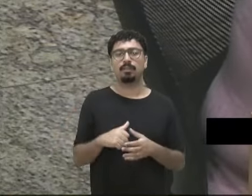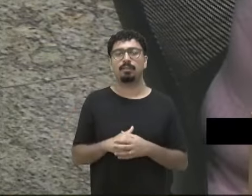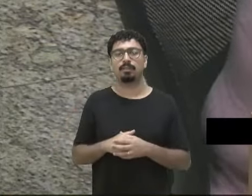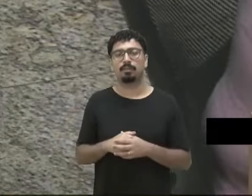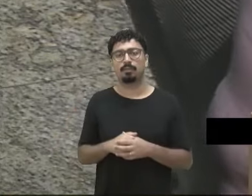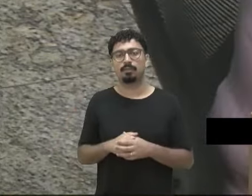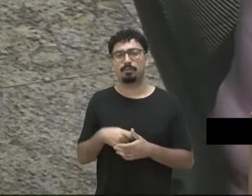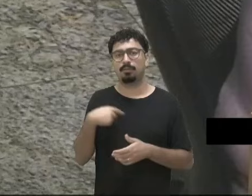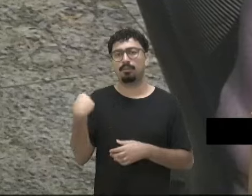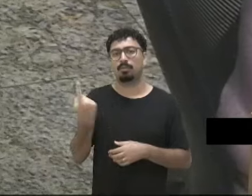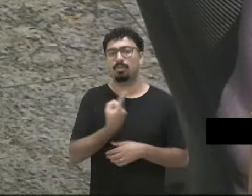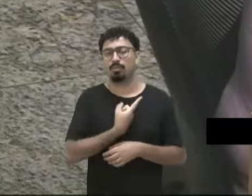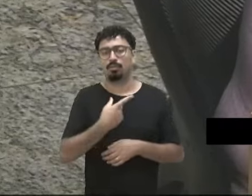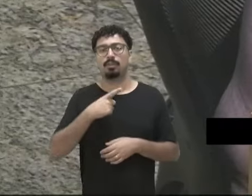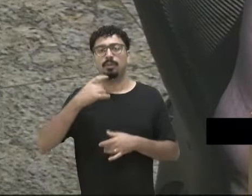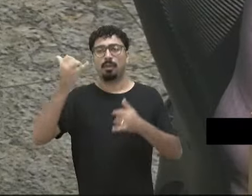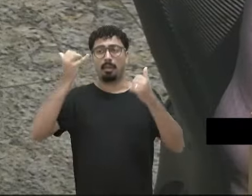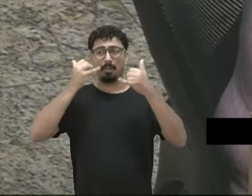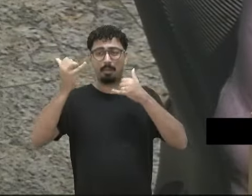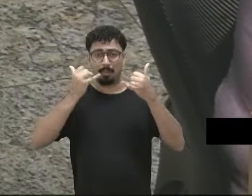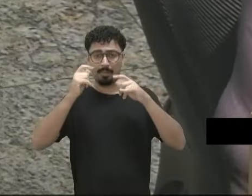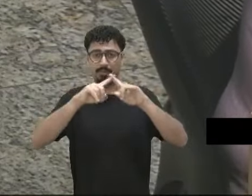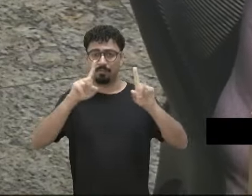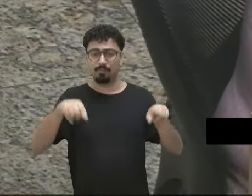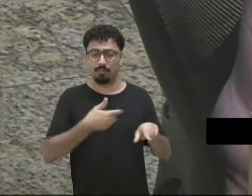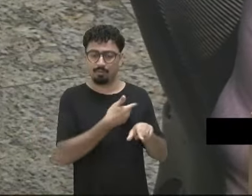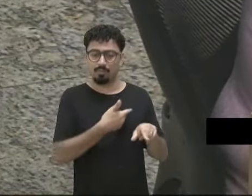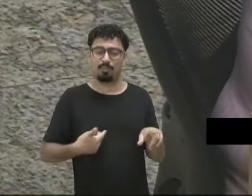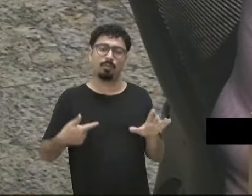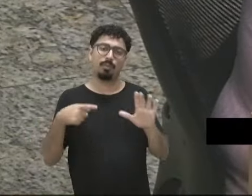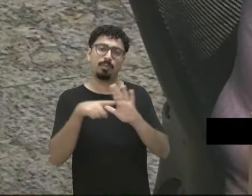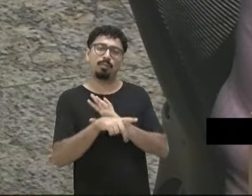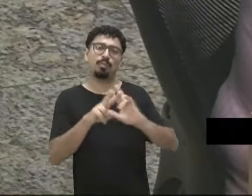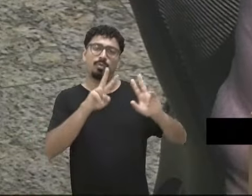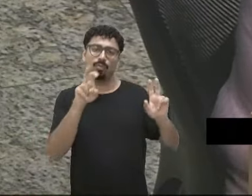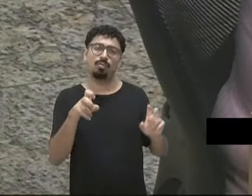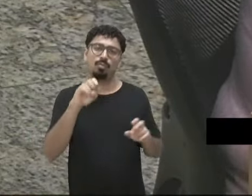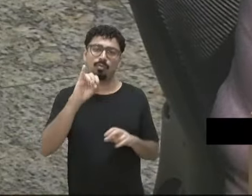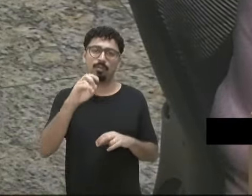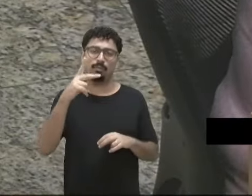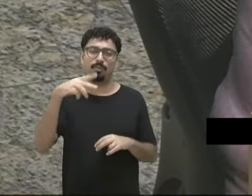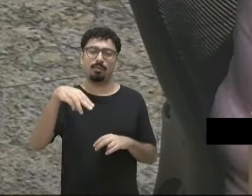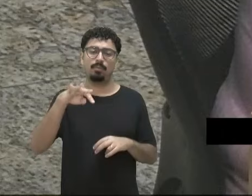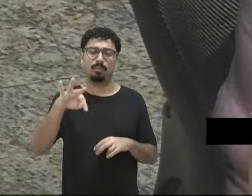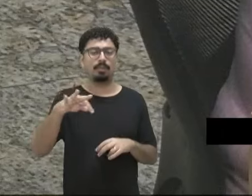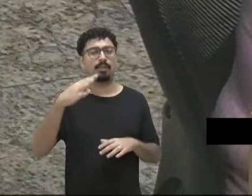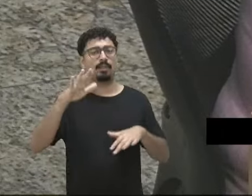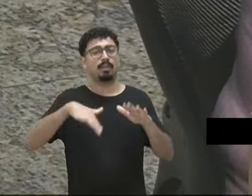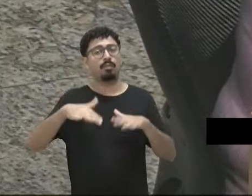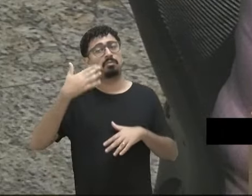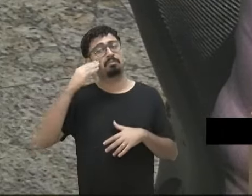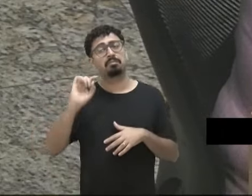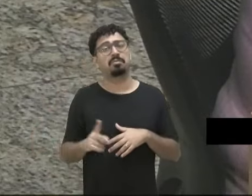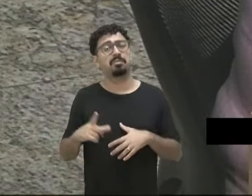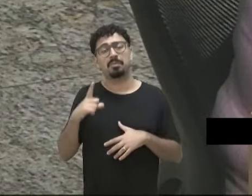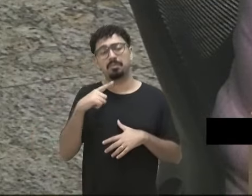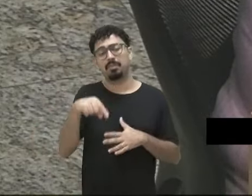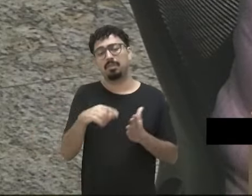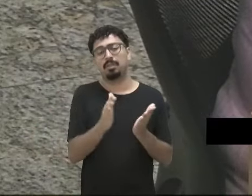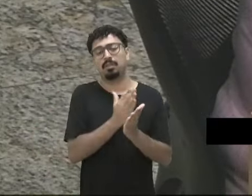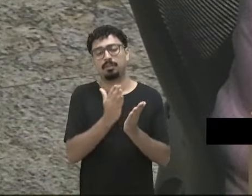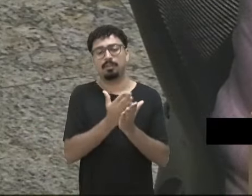A gente recebe tanta ligação de servidor aqui perguntando coisas do IPMT que eu acredito que eles não saibam nem que existe essa